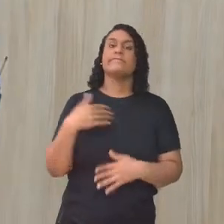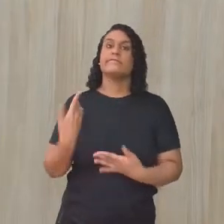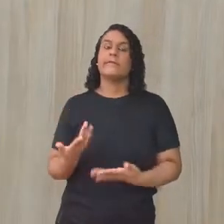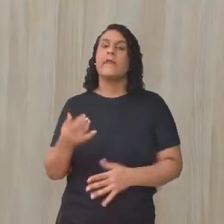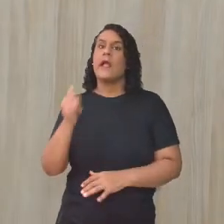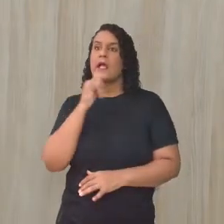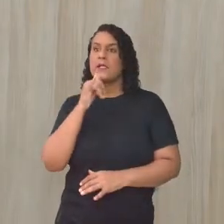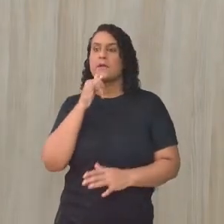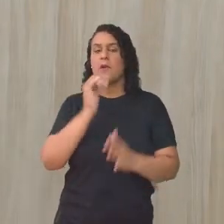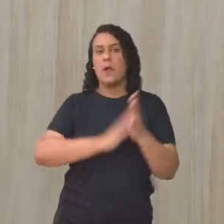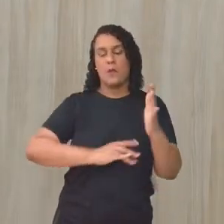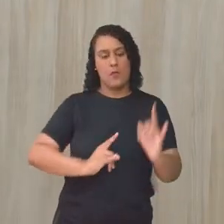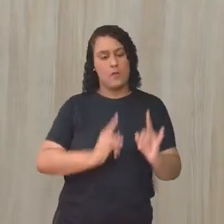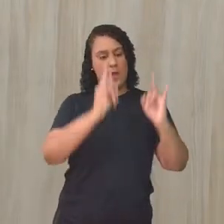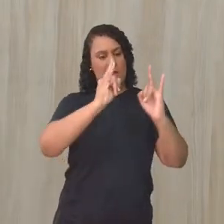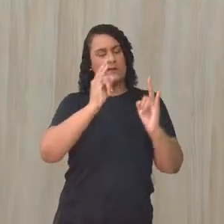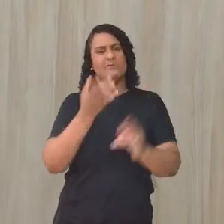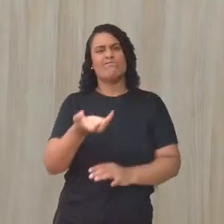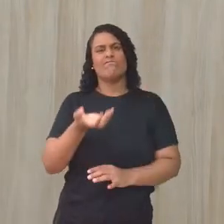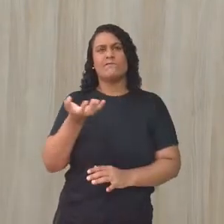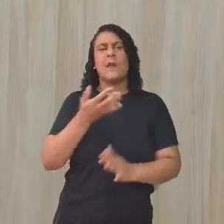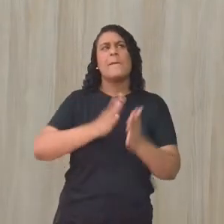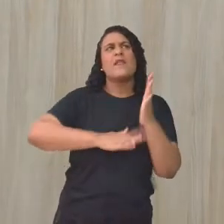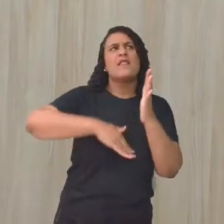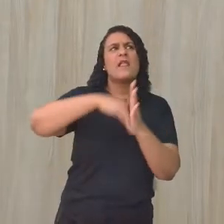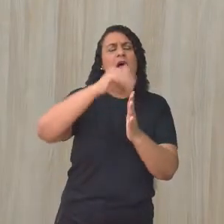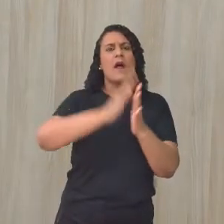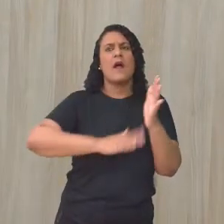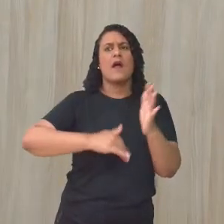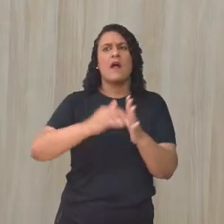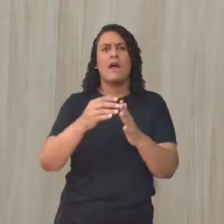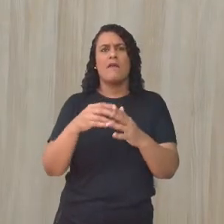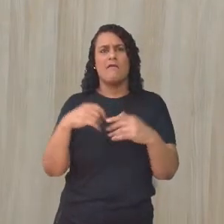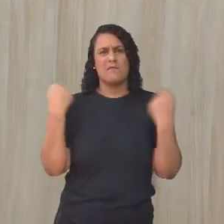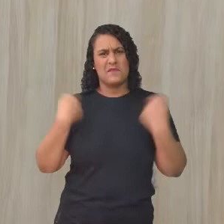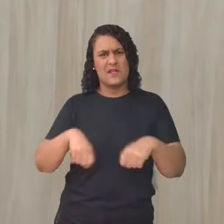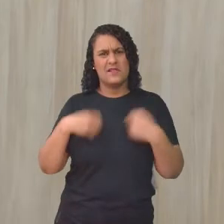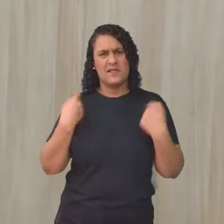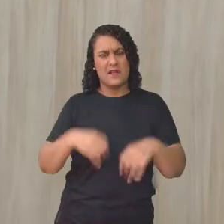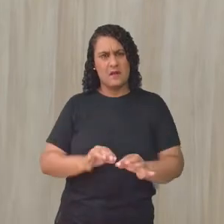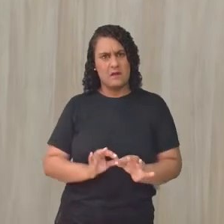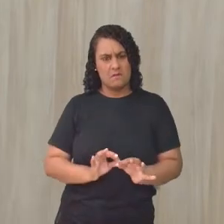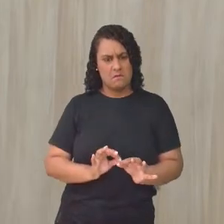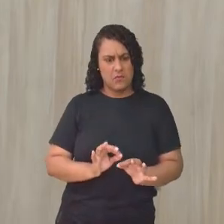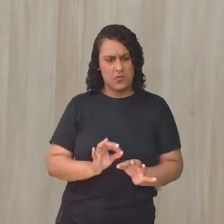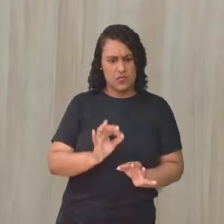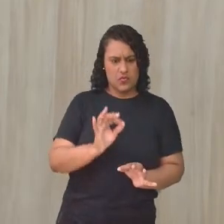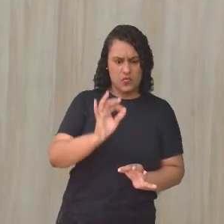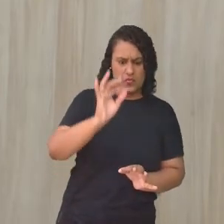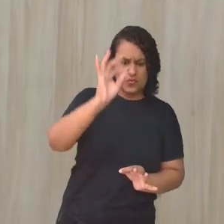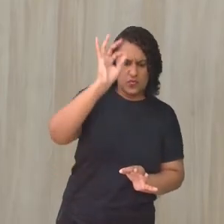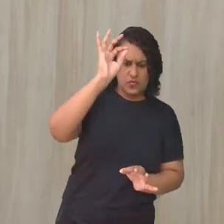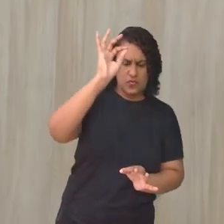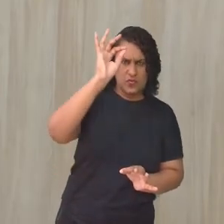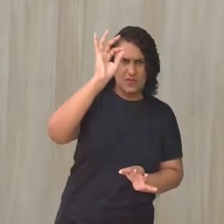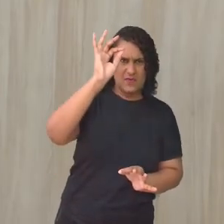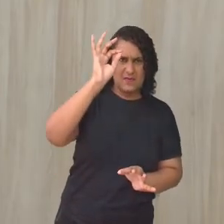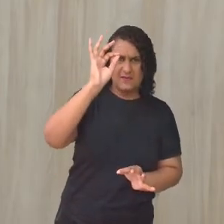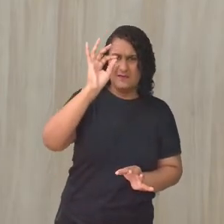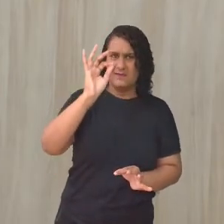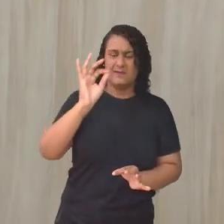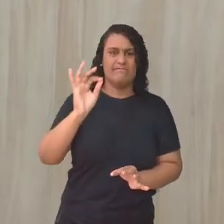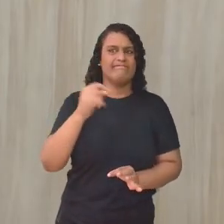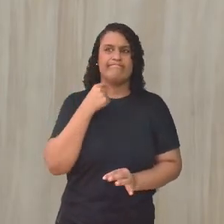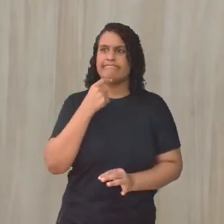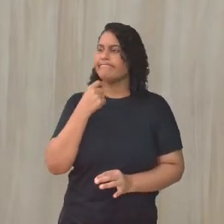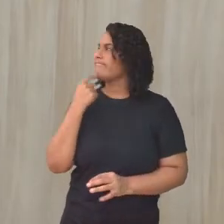pintar esse prédio todinho. Será que eu vou ter que medir isso aqui tudinho, subir com o guindaste e